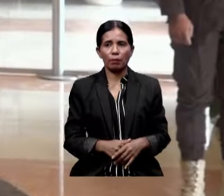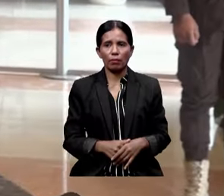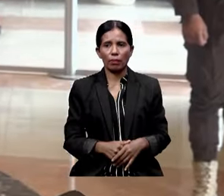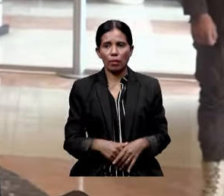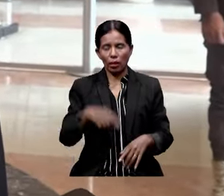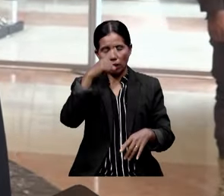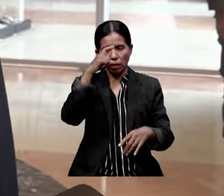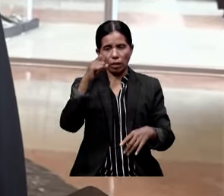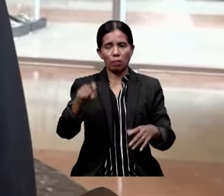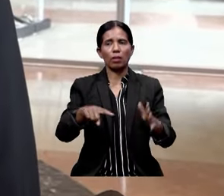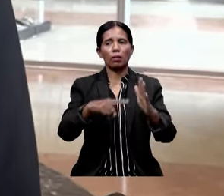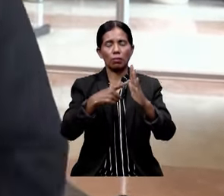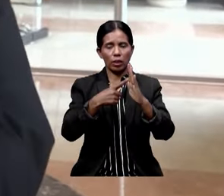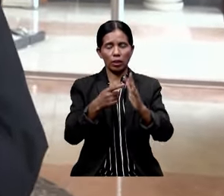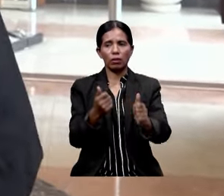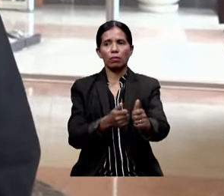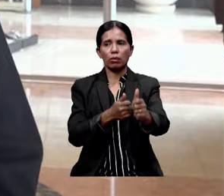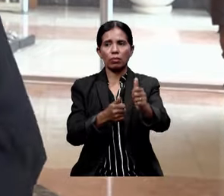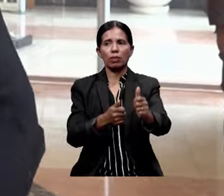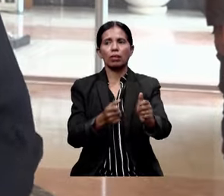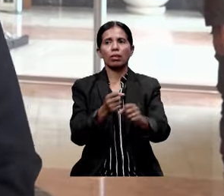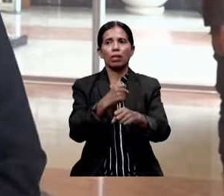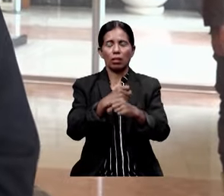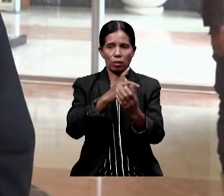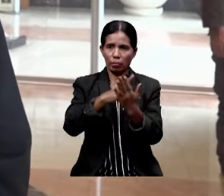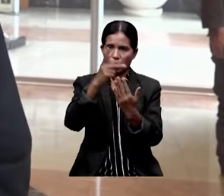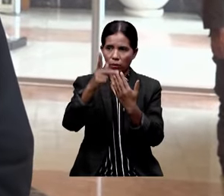também começa a cumprir na linha do programa,